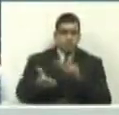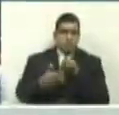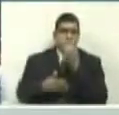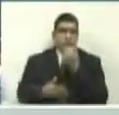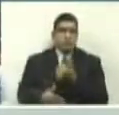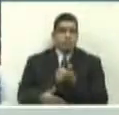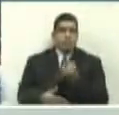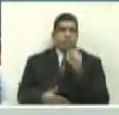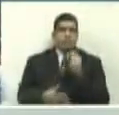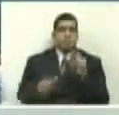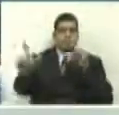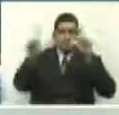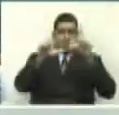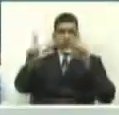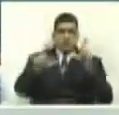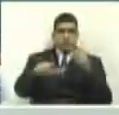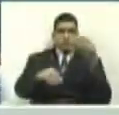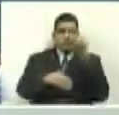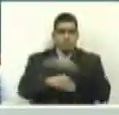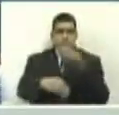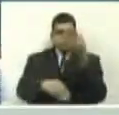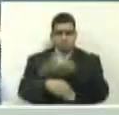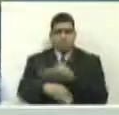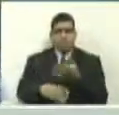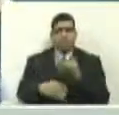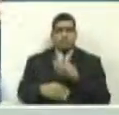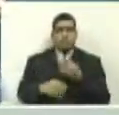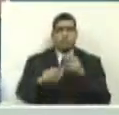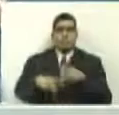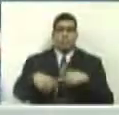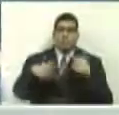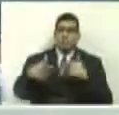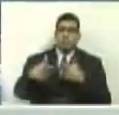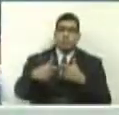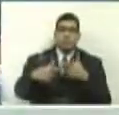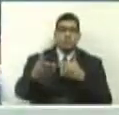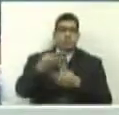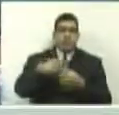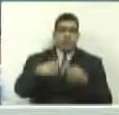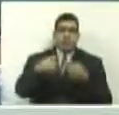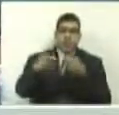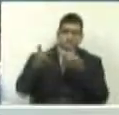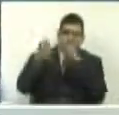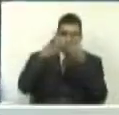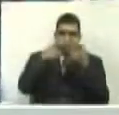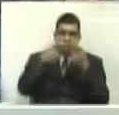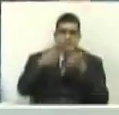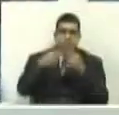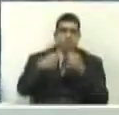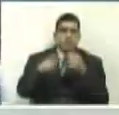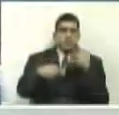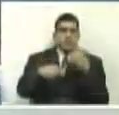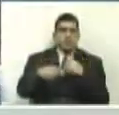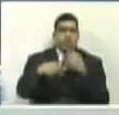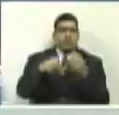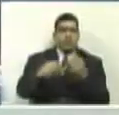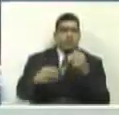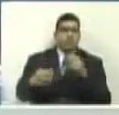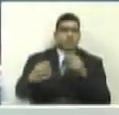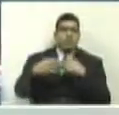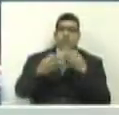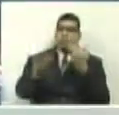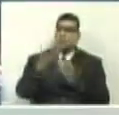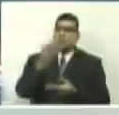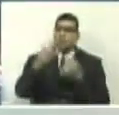bem na propaganda institucional, no poder que massacra os seus inimigos, e nós vamos nos acovardar diante